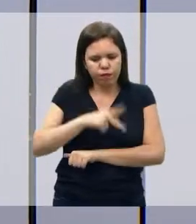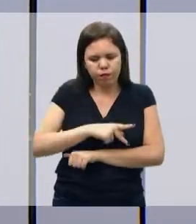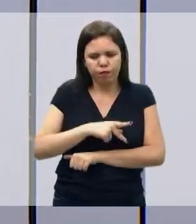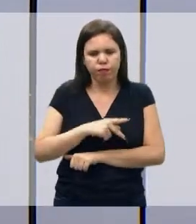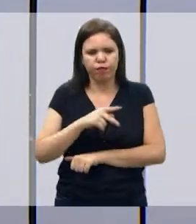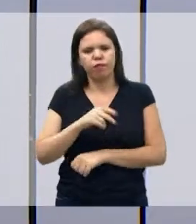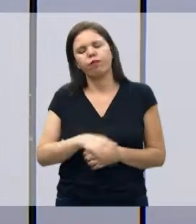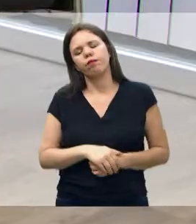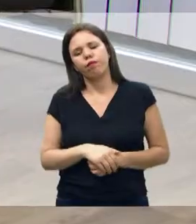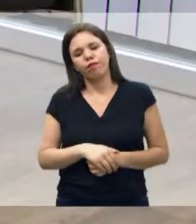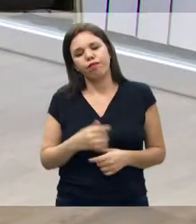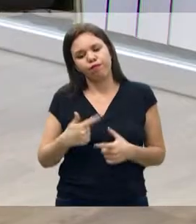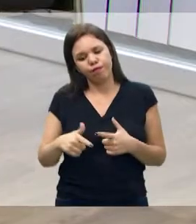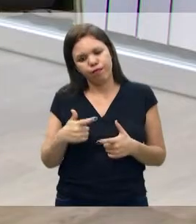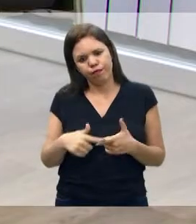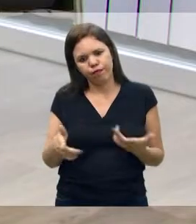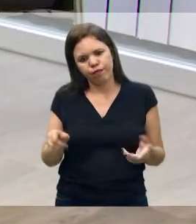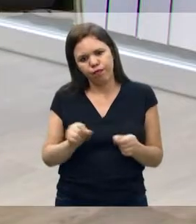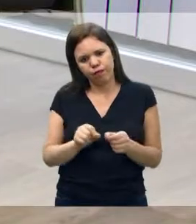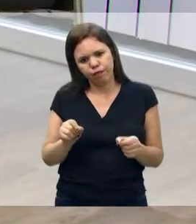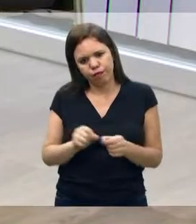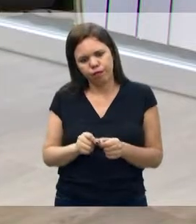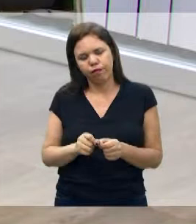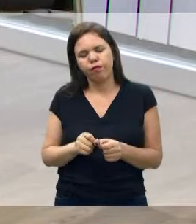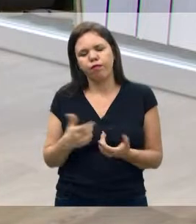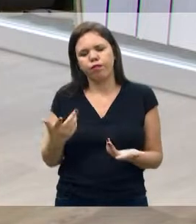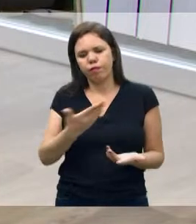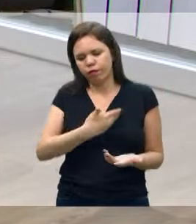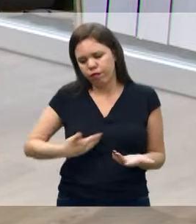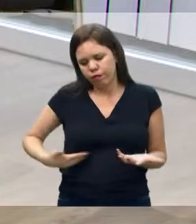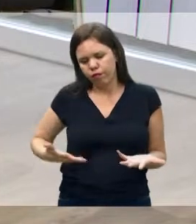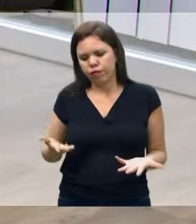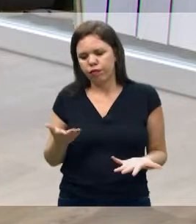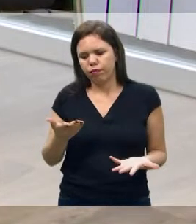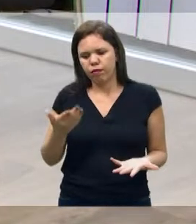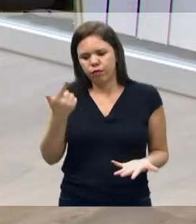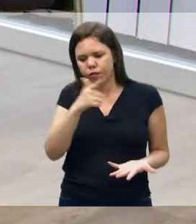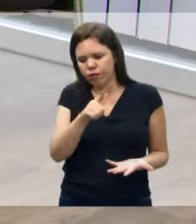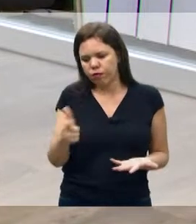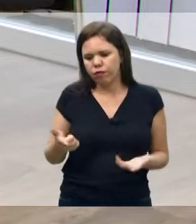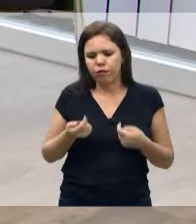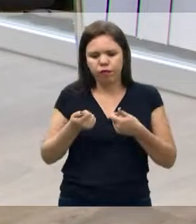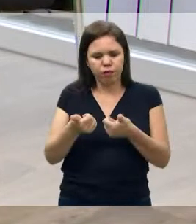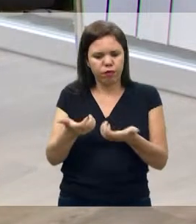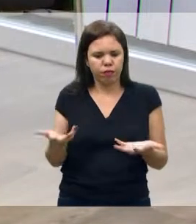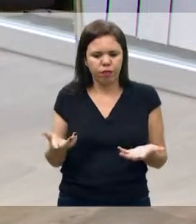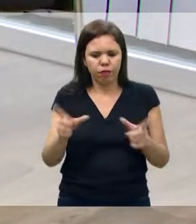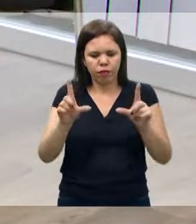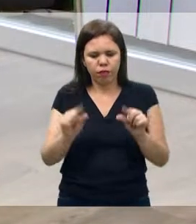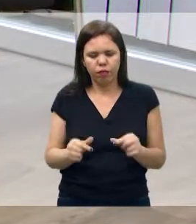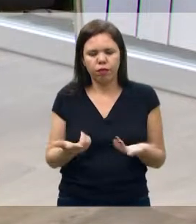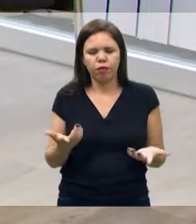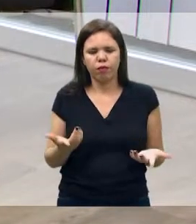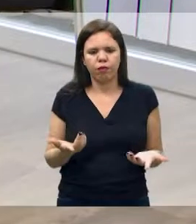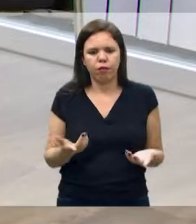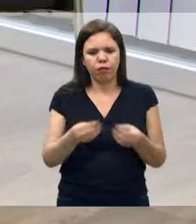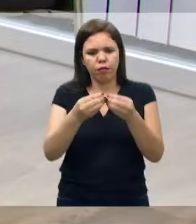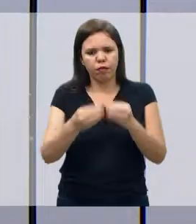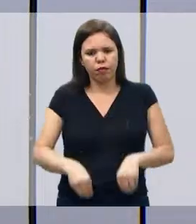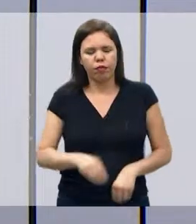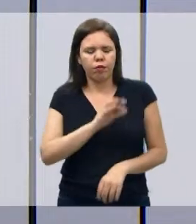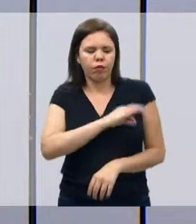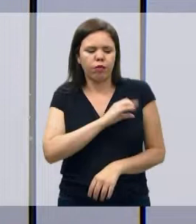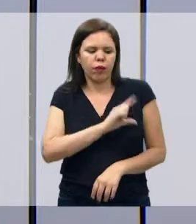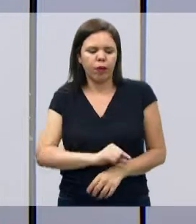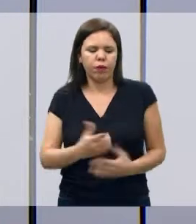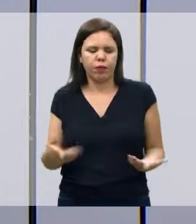é outro problema que os idosos, a gente crê que vão ter menos ganho de dinheiro do que hoje acontece